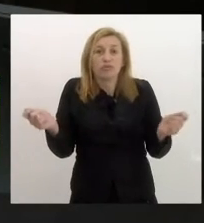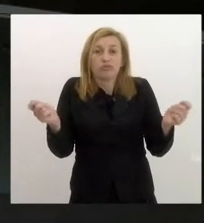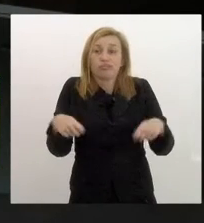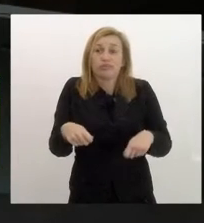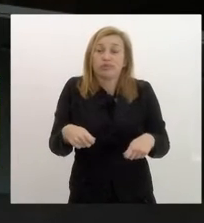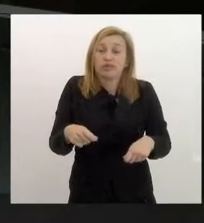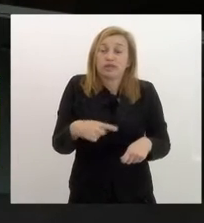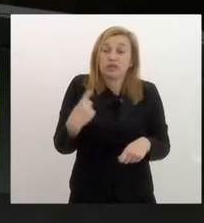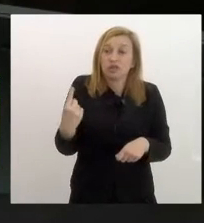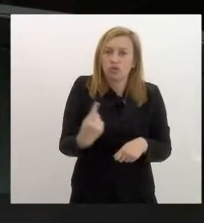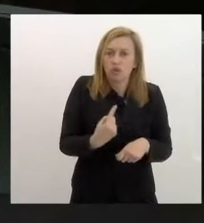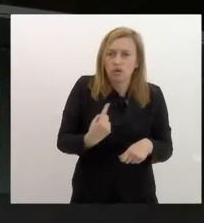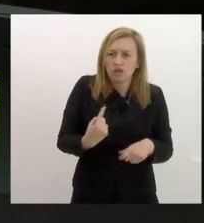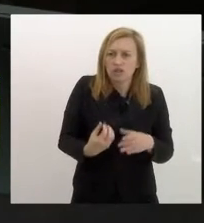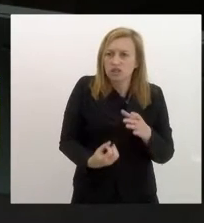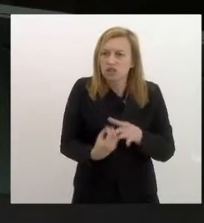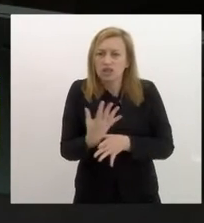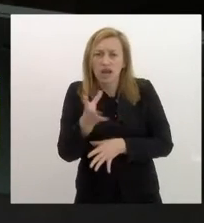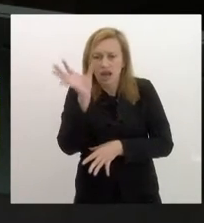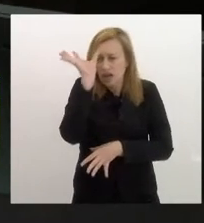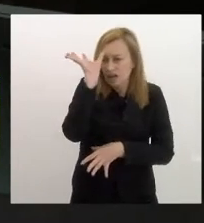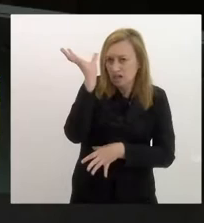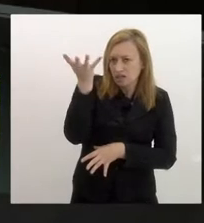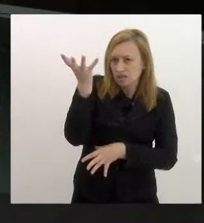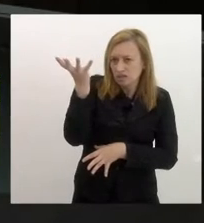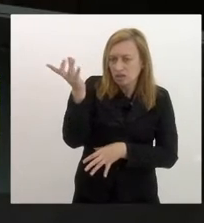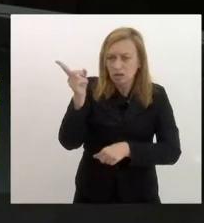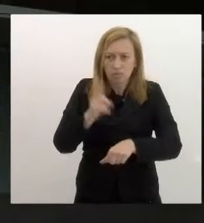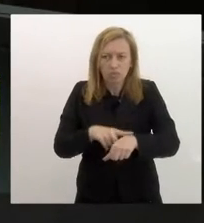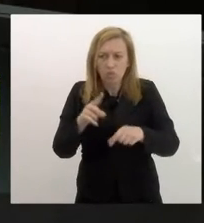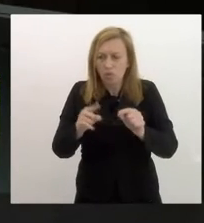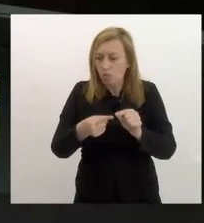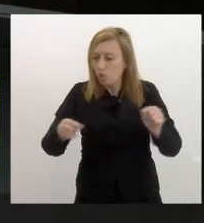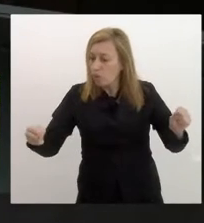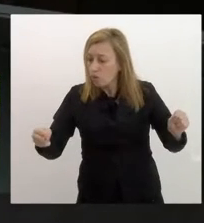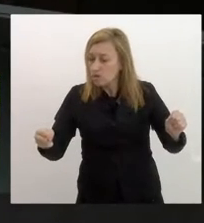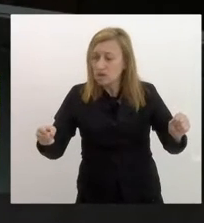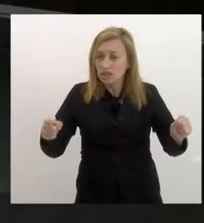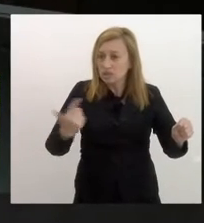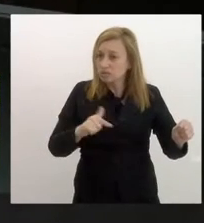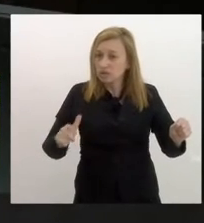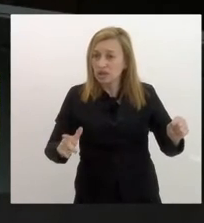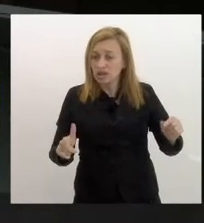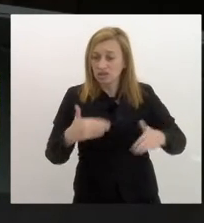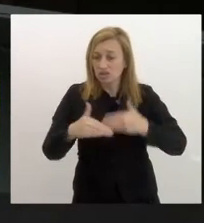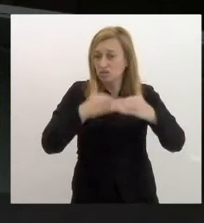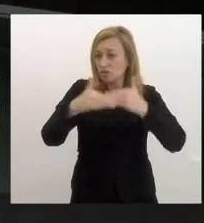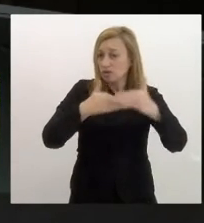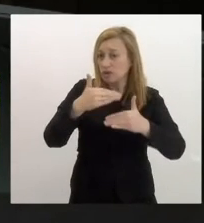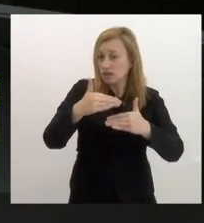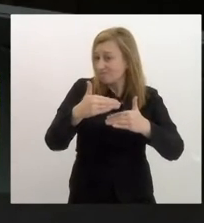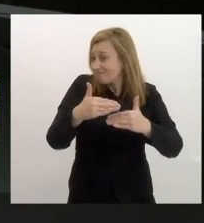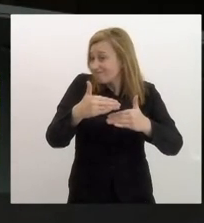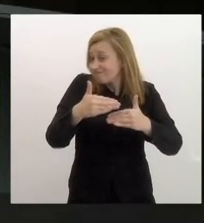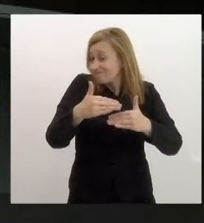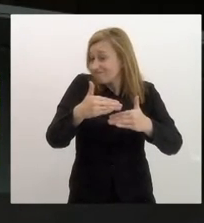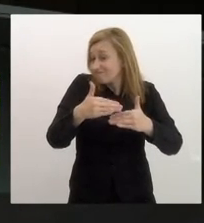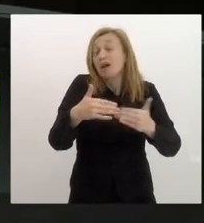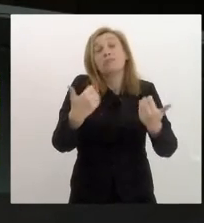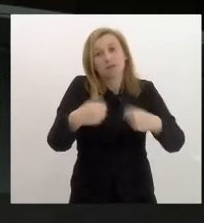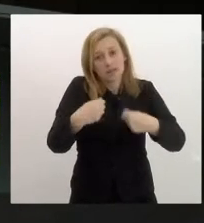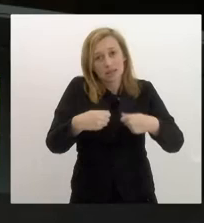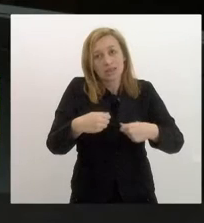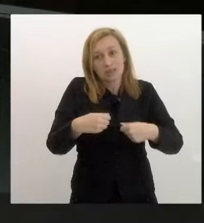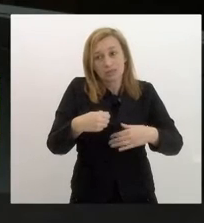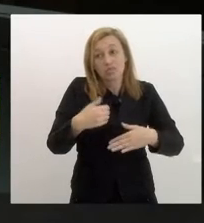possibilidade da gente construir soluções de longo prazo sem que a gente tem a desenvolvimento e sem que a gente tenha desenvolvimento para a